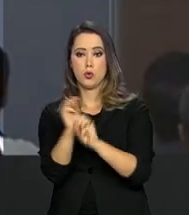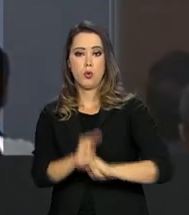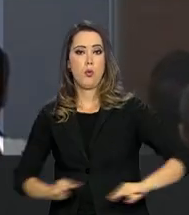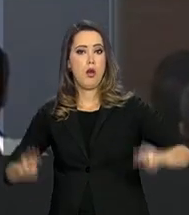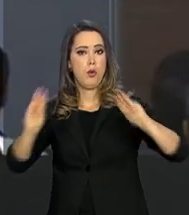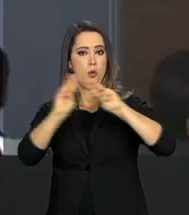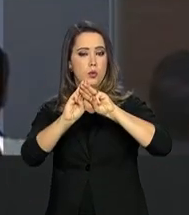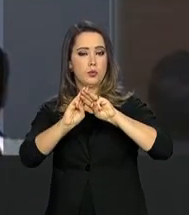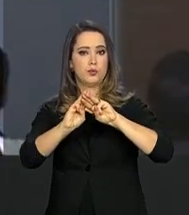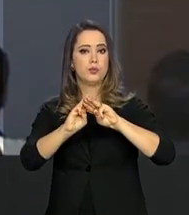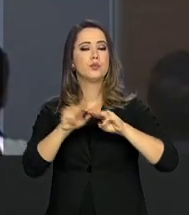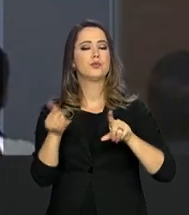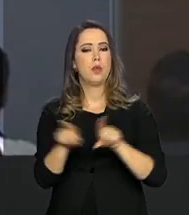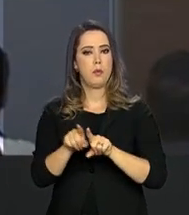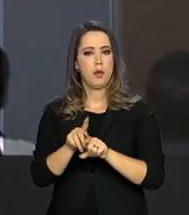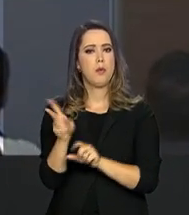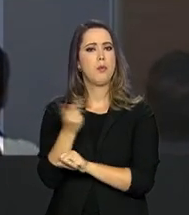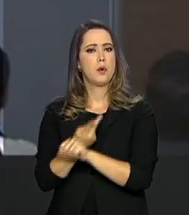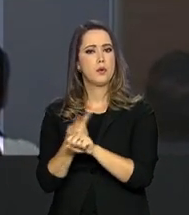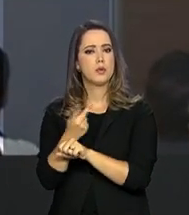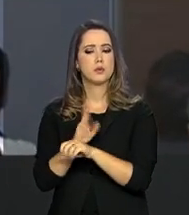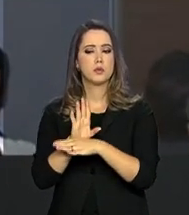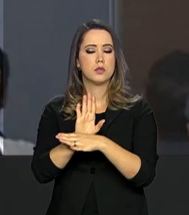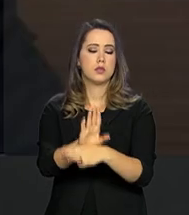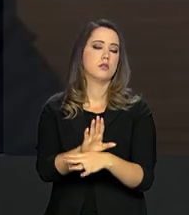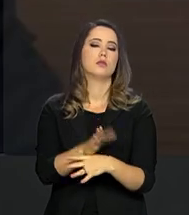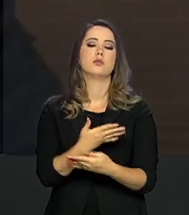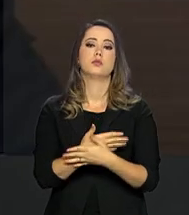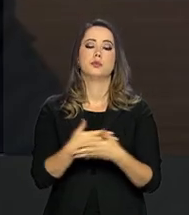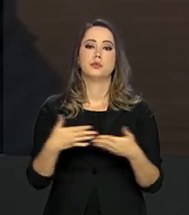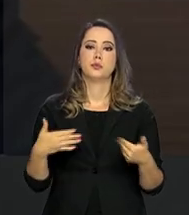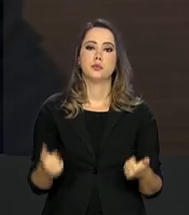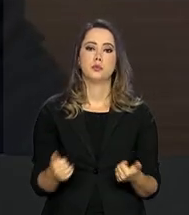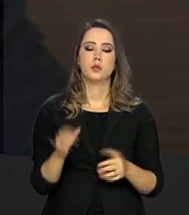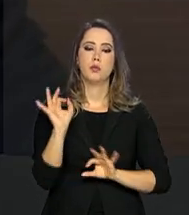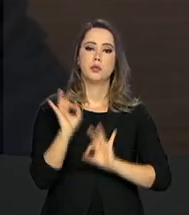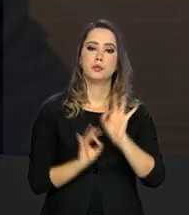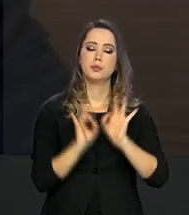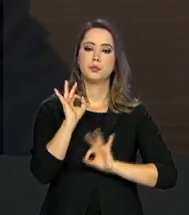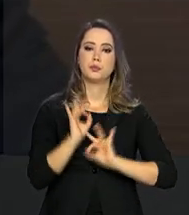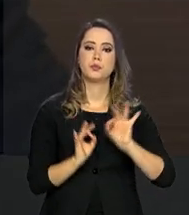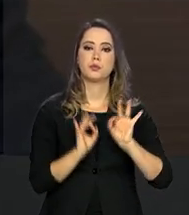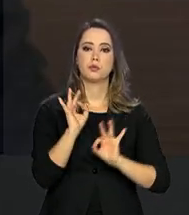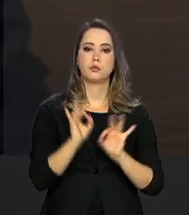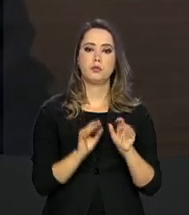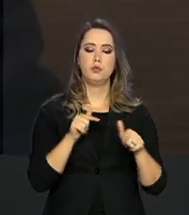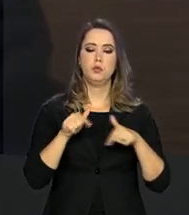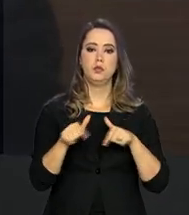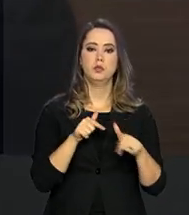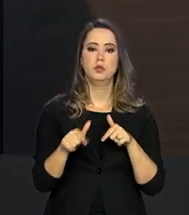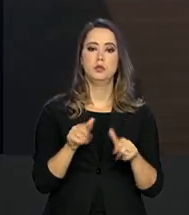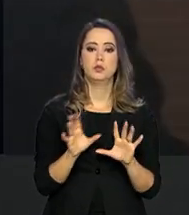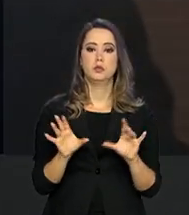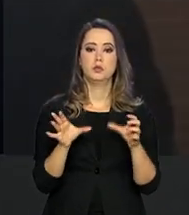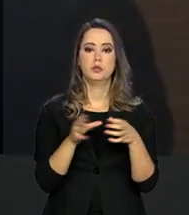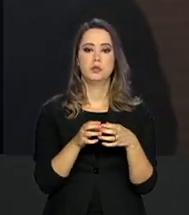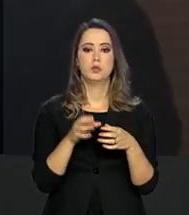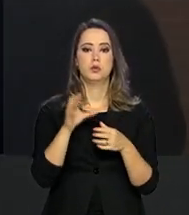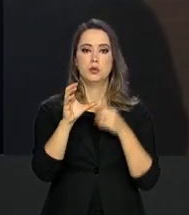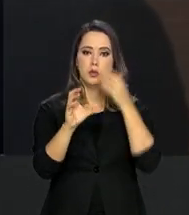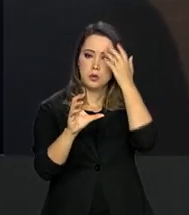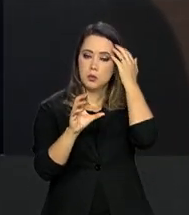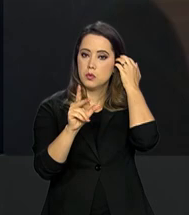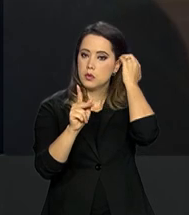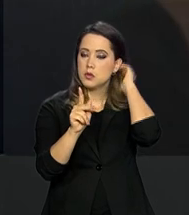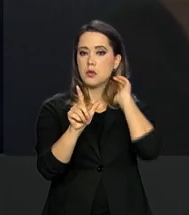e buscamos também contribuir para melhor estruturar o trabalho da comunidade em